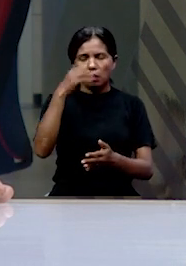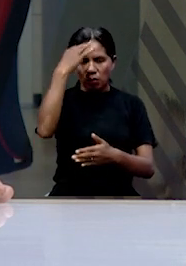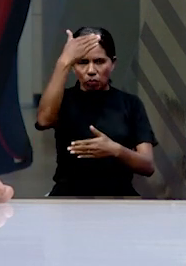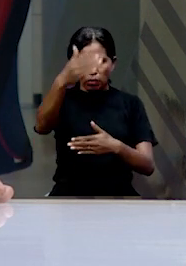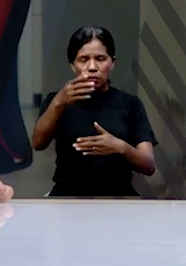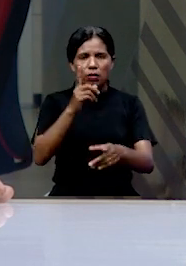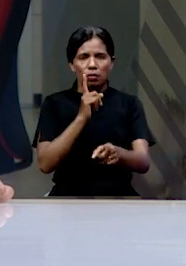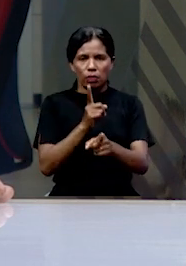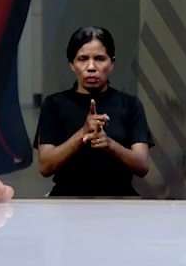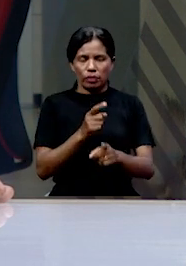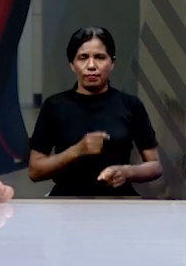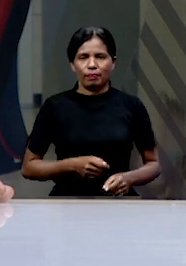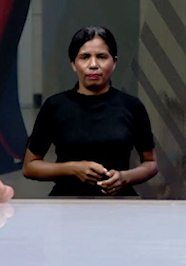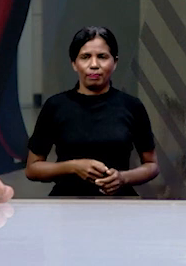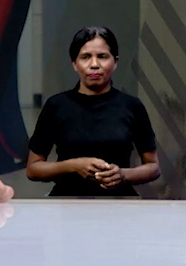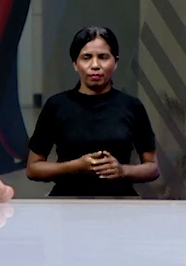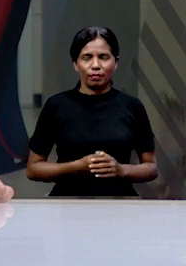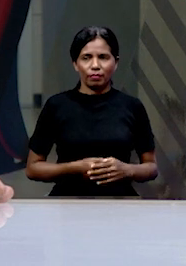próspero.